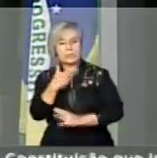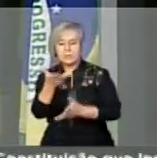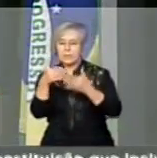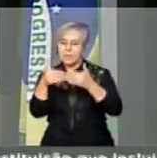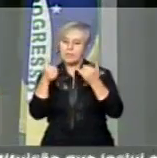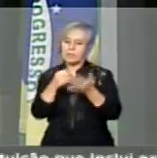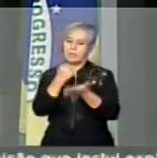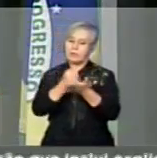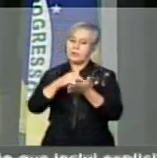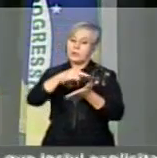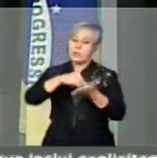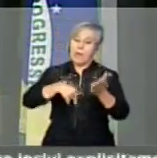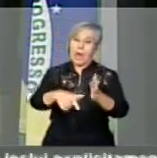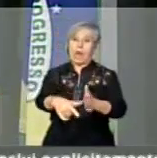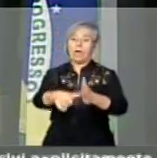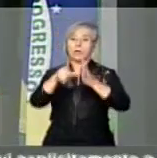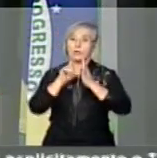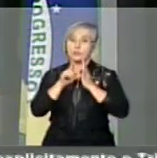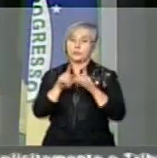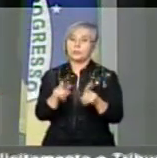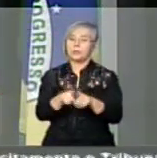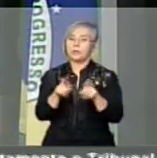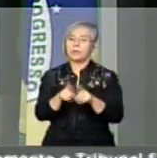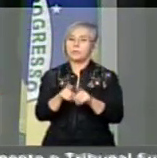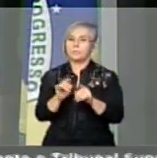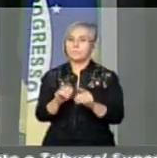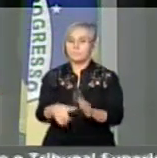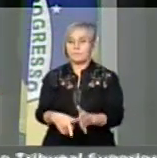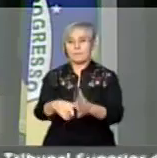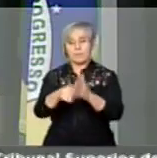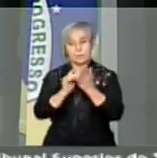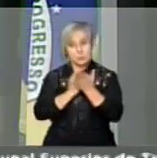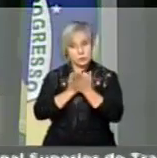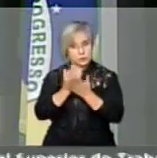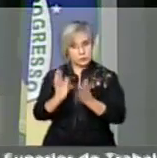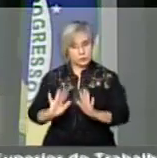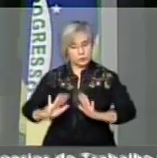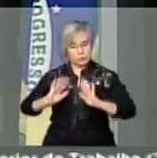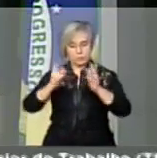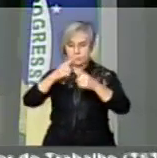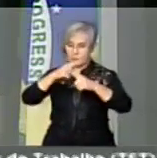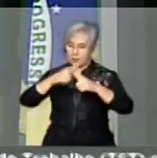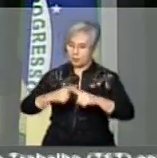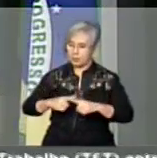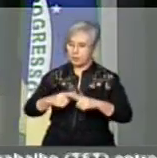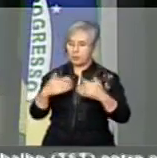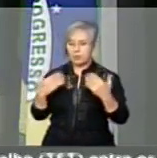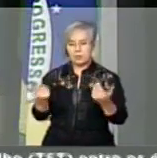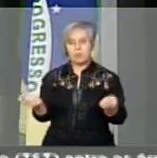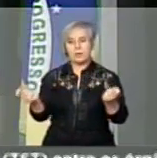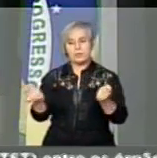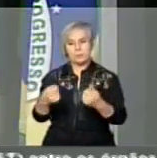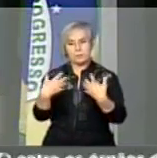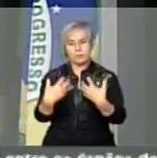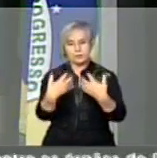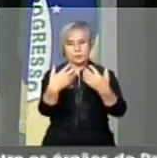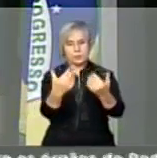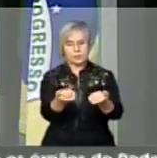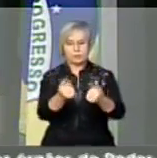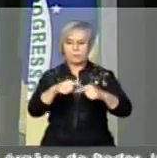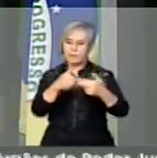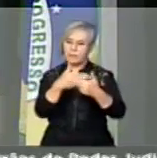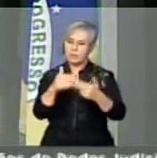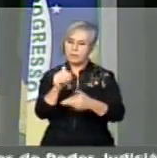com a devida antecedência, até alguns dias antes do início da competição, passando assim a receber o material